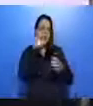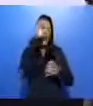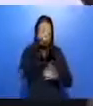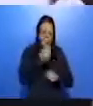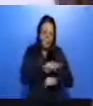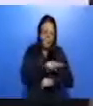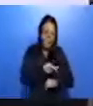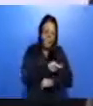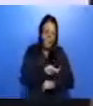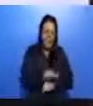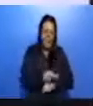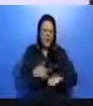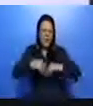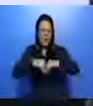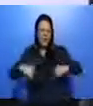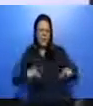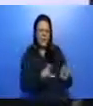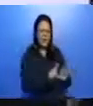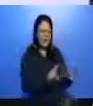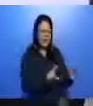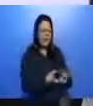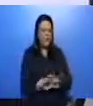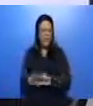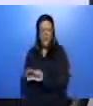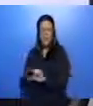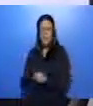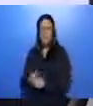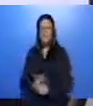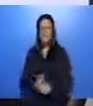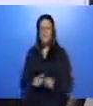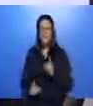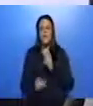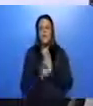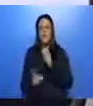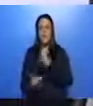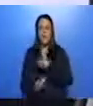os períodos, encontrar o verbo, encontrar